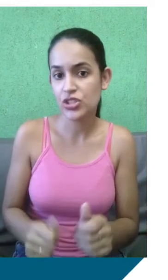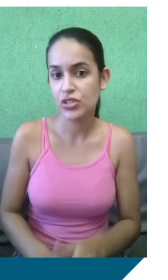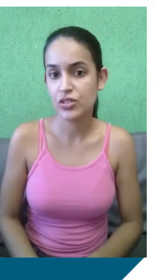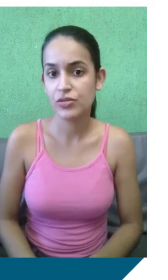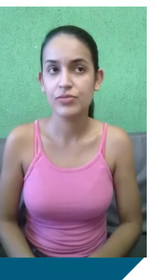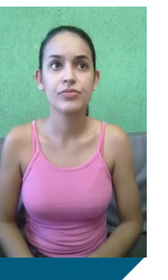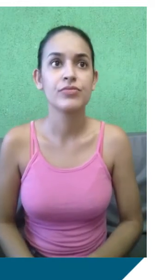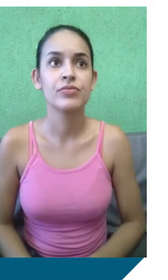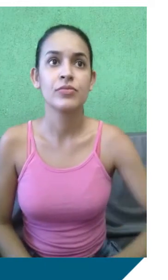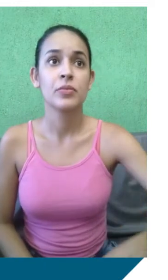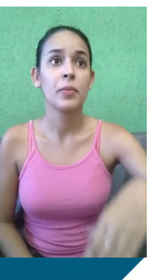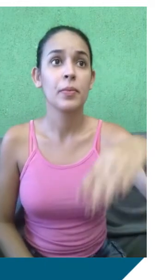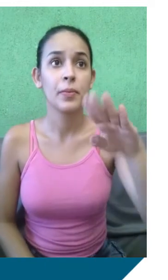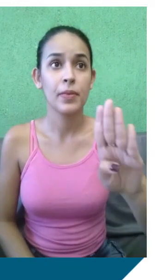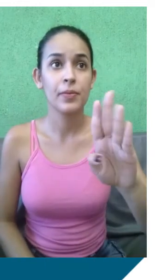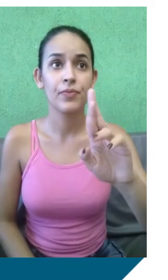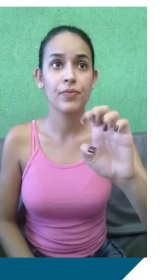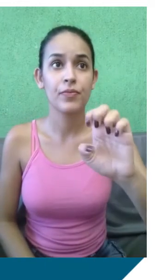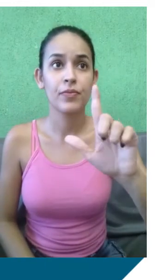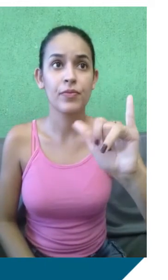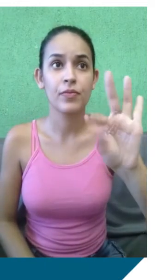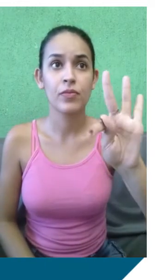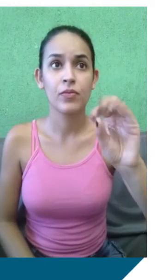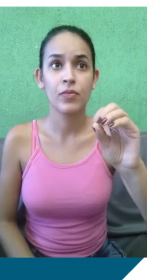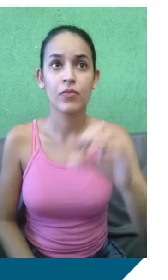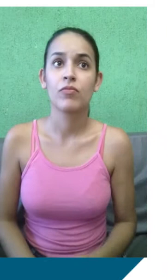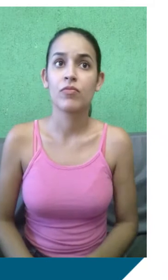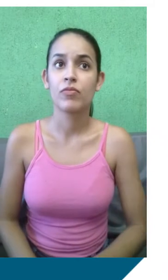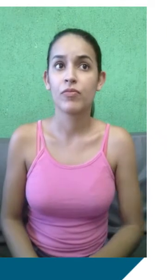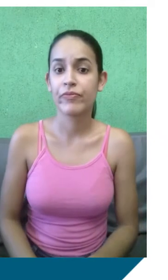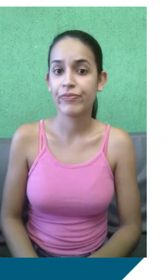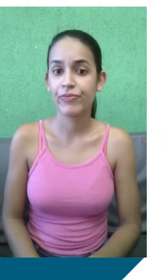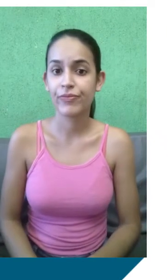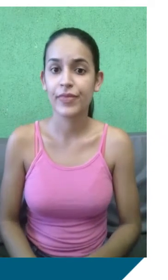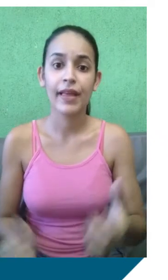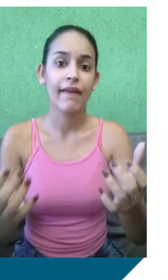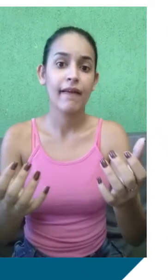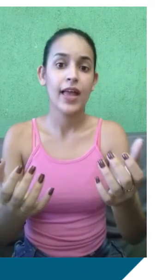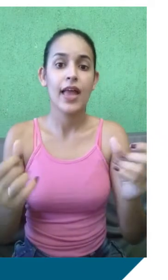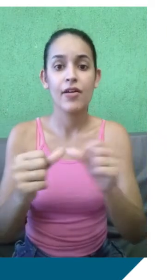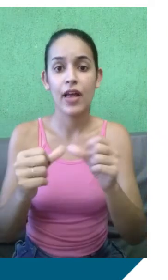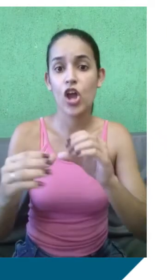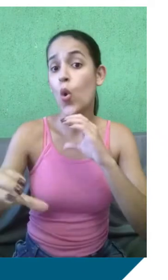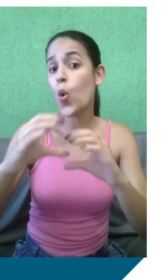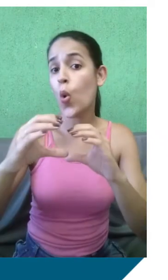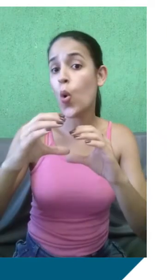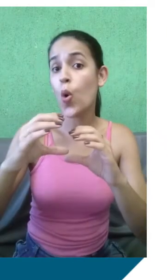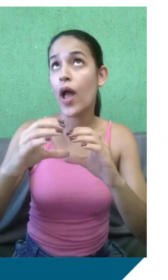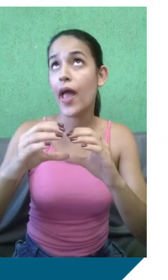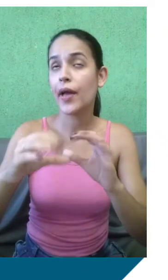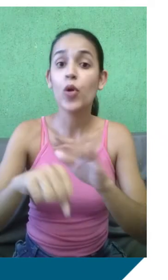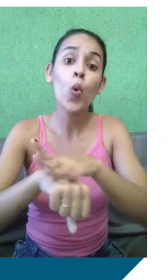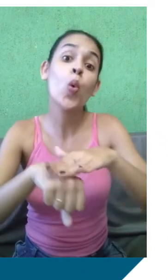artista, C, notícia, por informar ao leitor sobre o lançamento do disco, D, resenha,